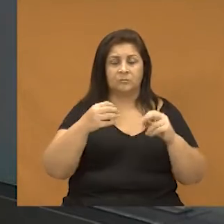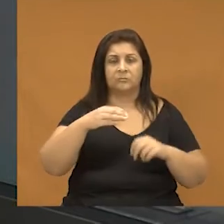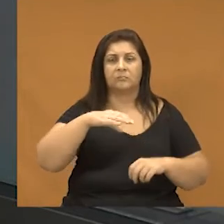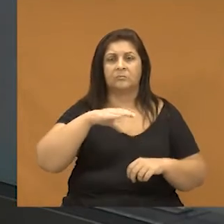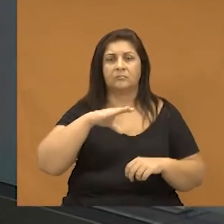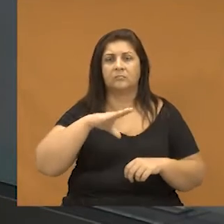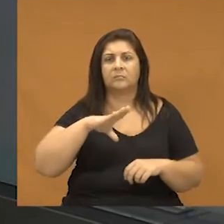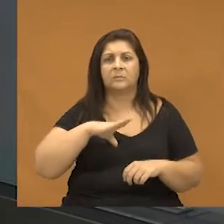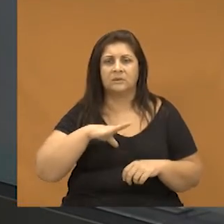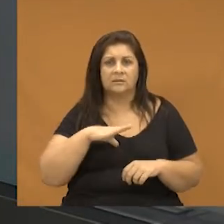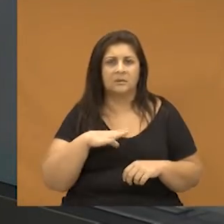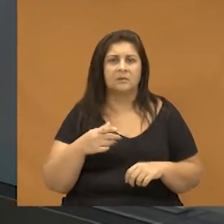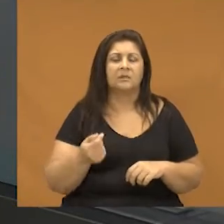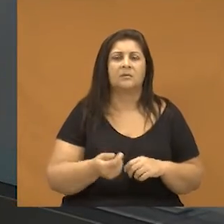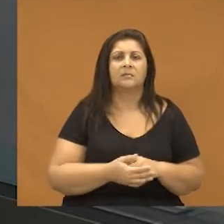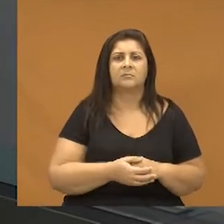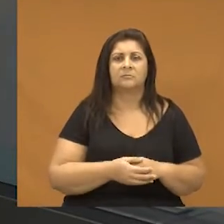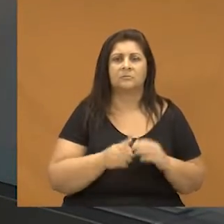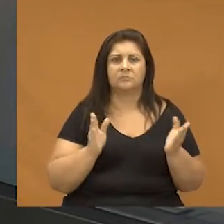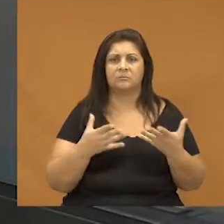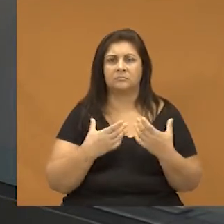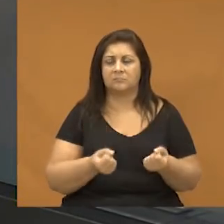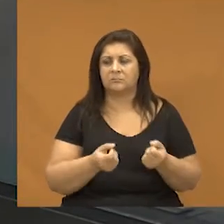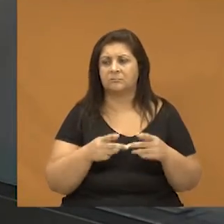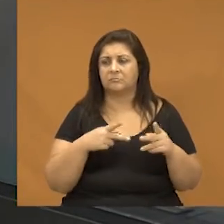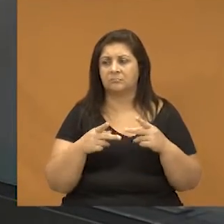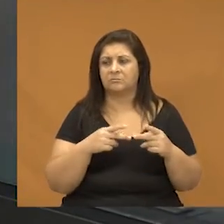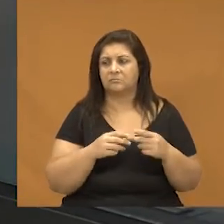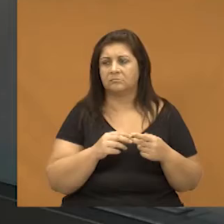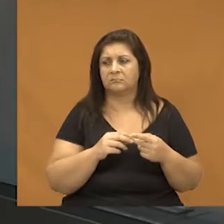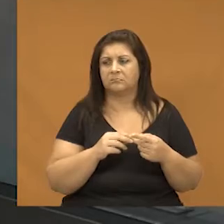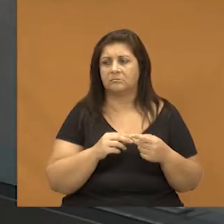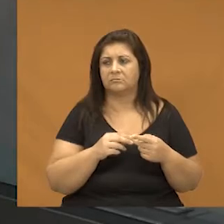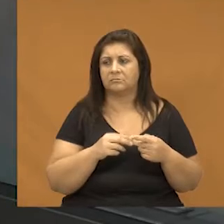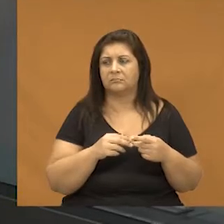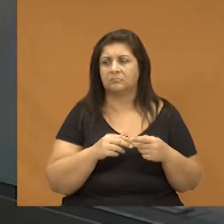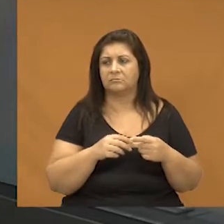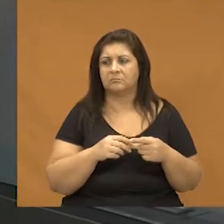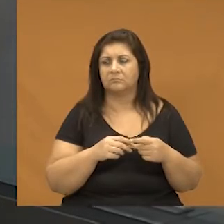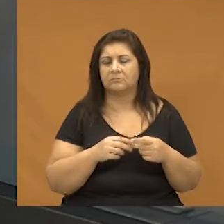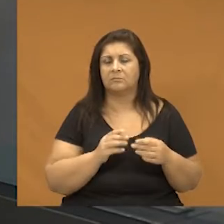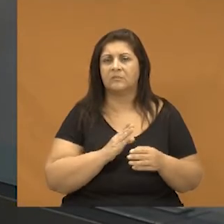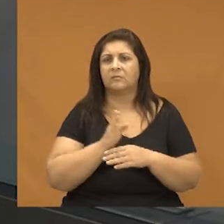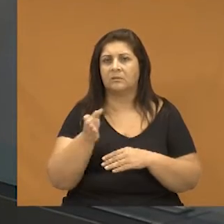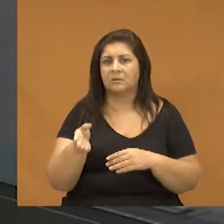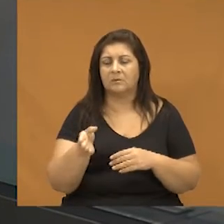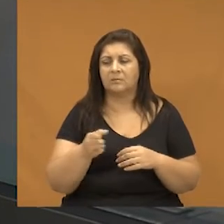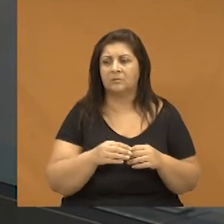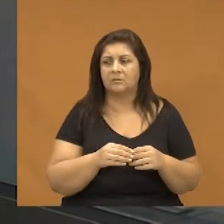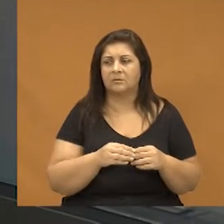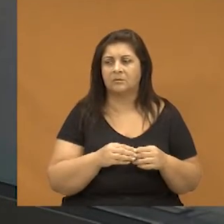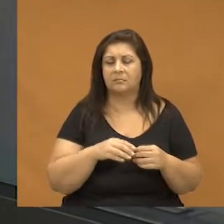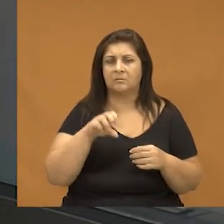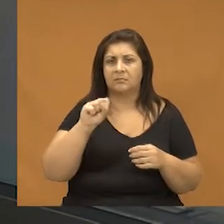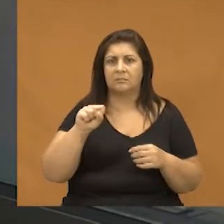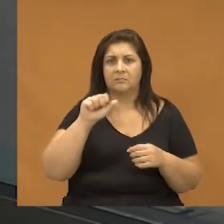recebeu, agora, recentemente foi São José dos Campos. Só para me finalizar, então nós fomos lá e o